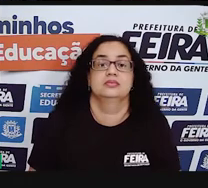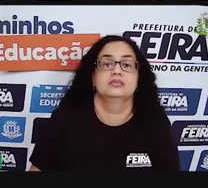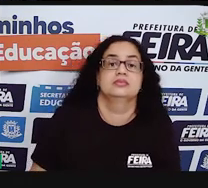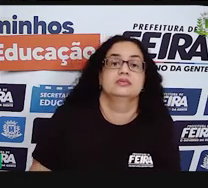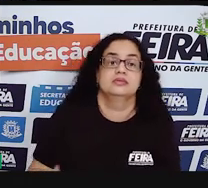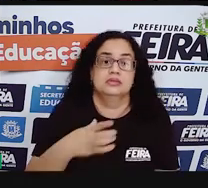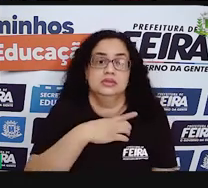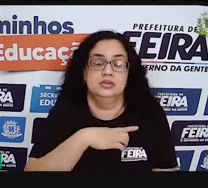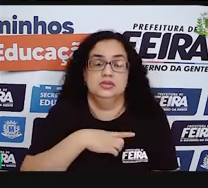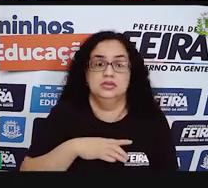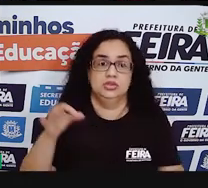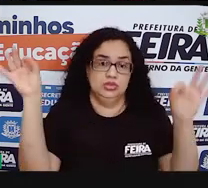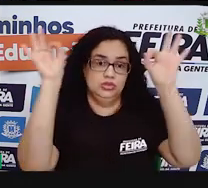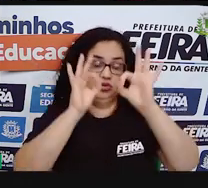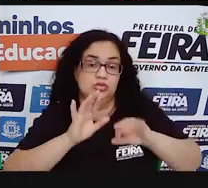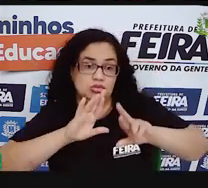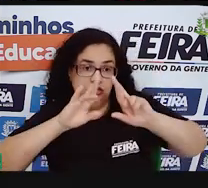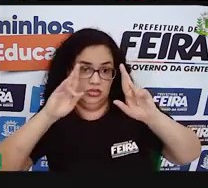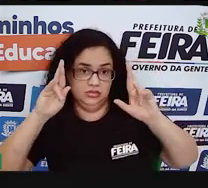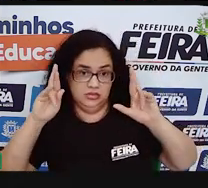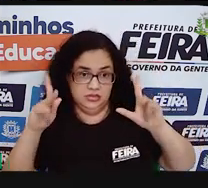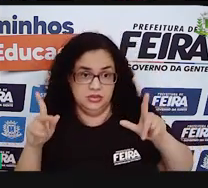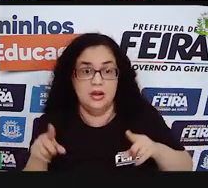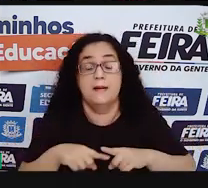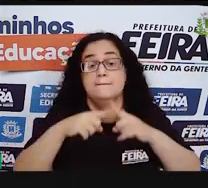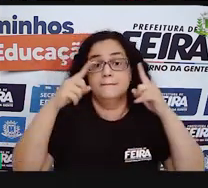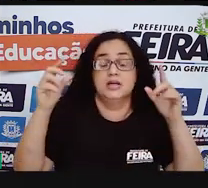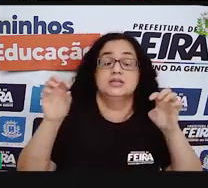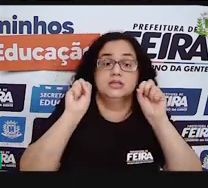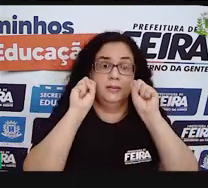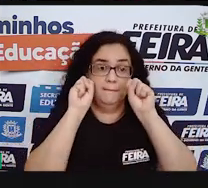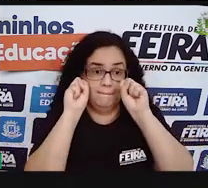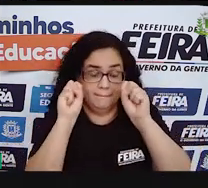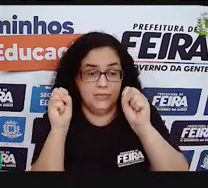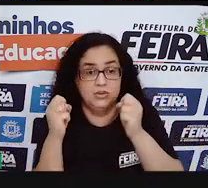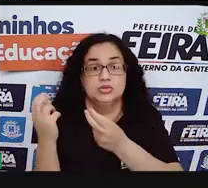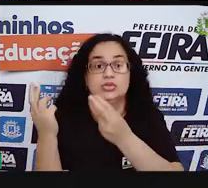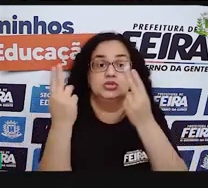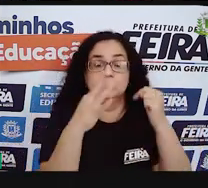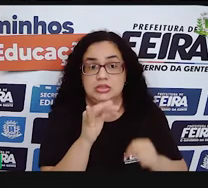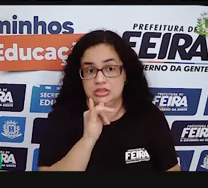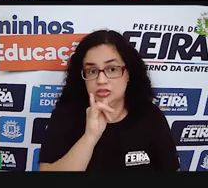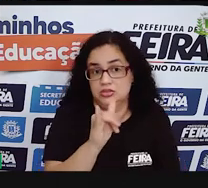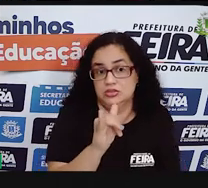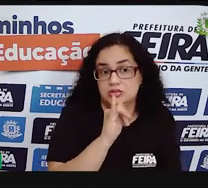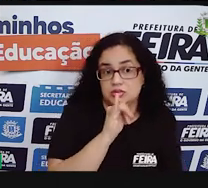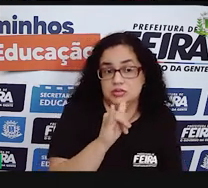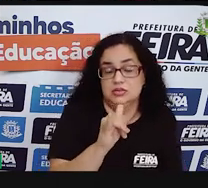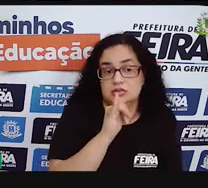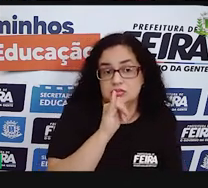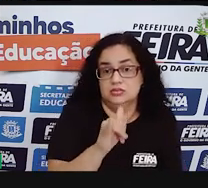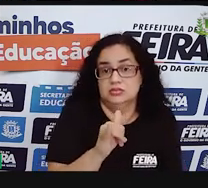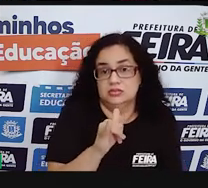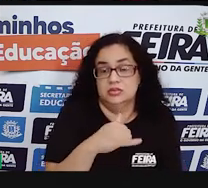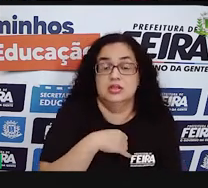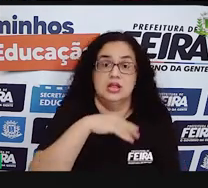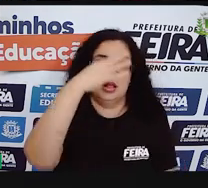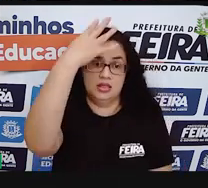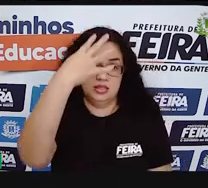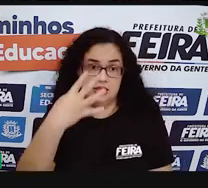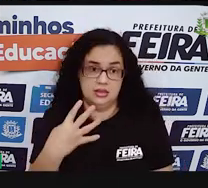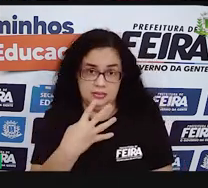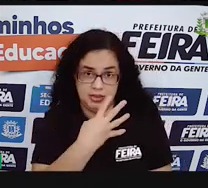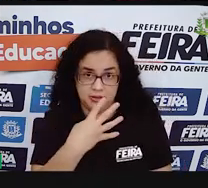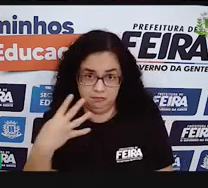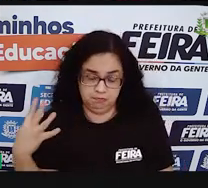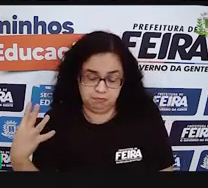eles vão usar formas diferenciadas, mas podem passar as mesmas informações que foram expostas na tabela.